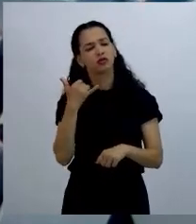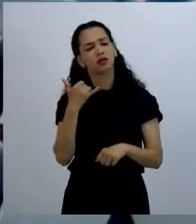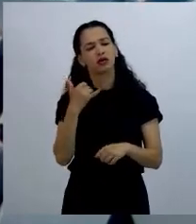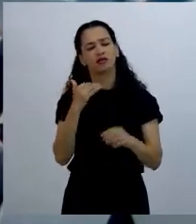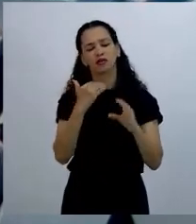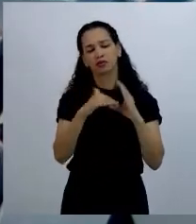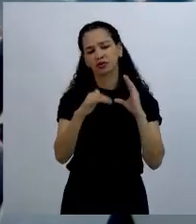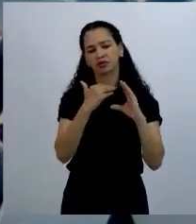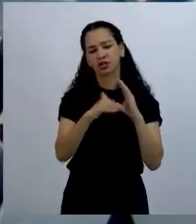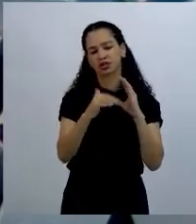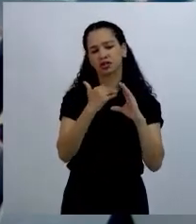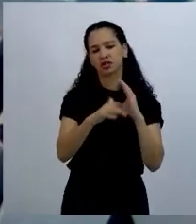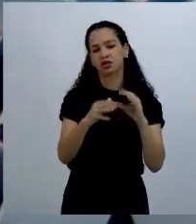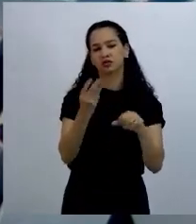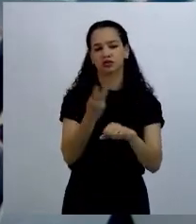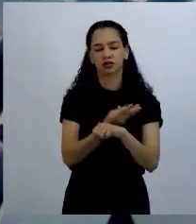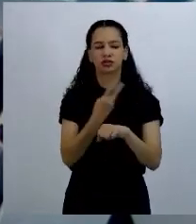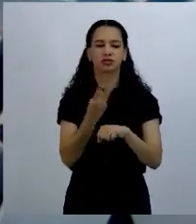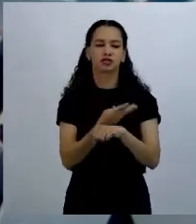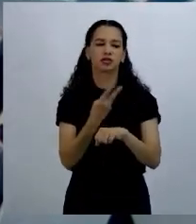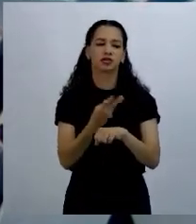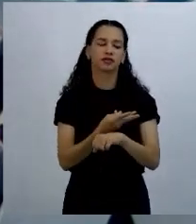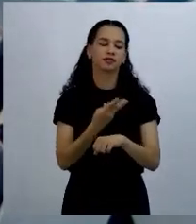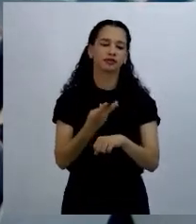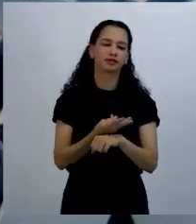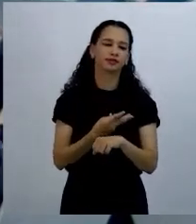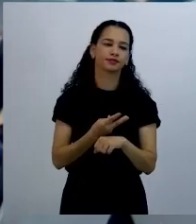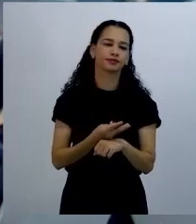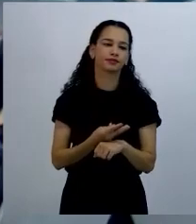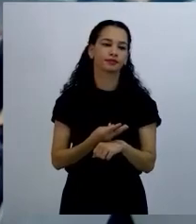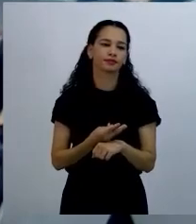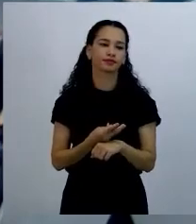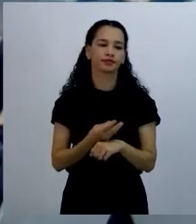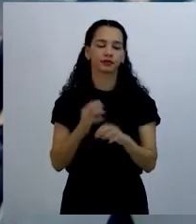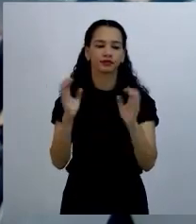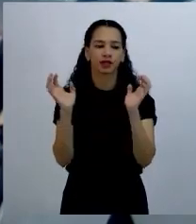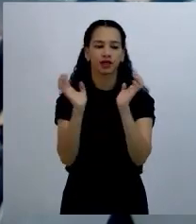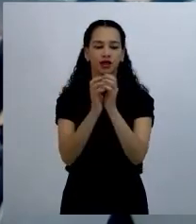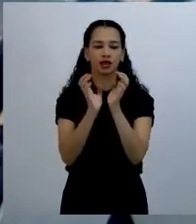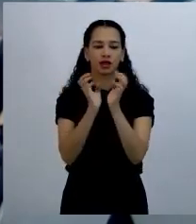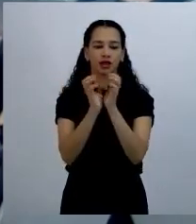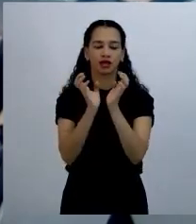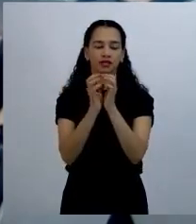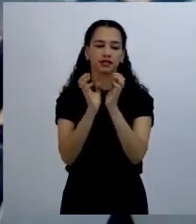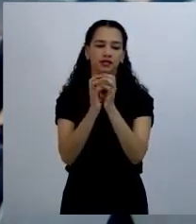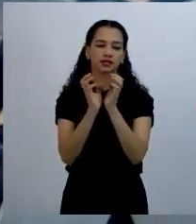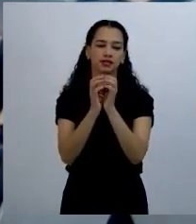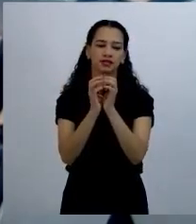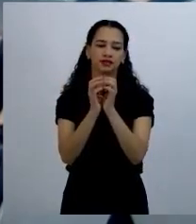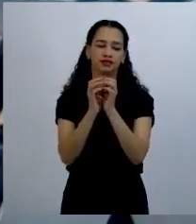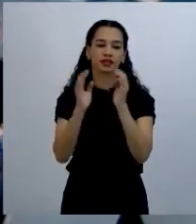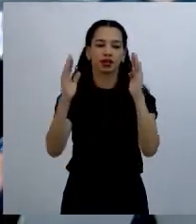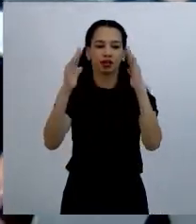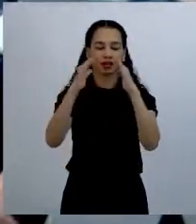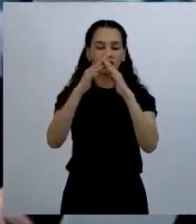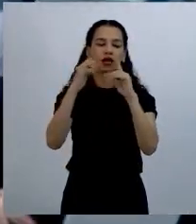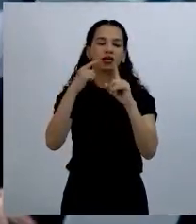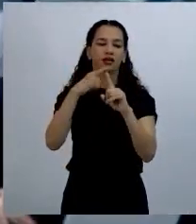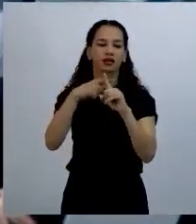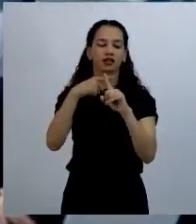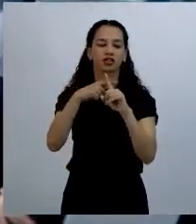tinha uma história eu vou contar aquela história eu posso contar filha é bem estranha né não foi comigo viu não foi comigo mas o pastor que